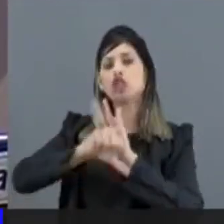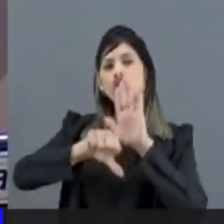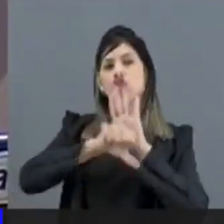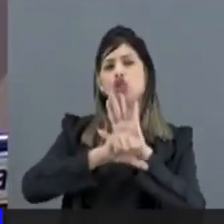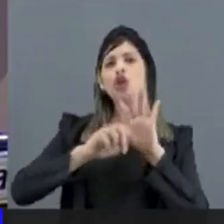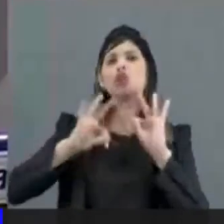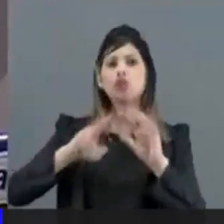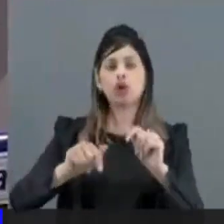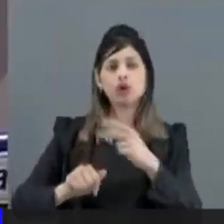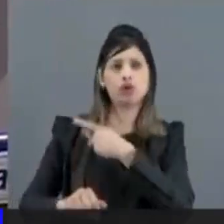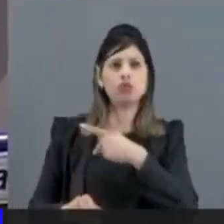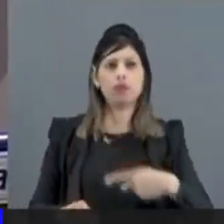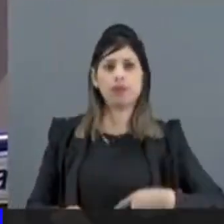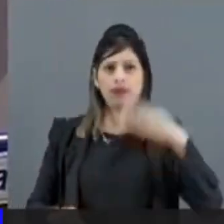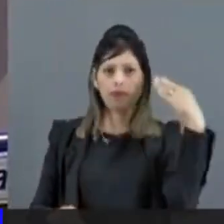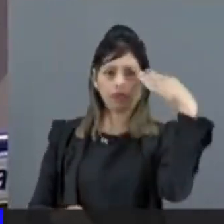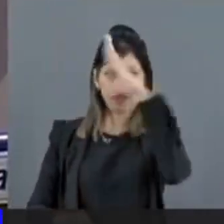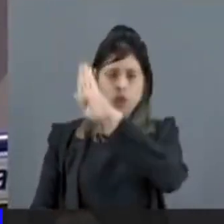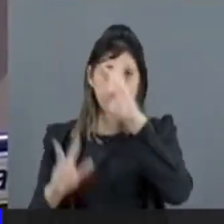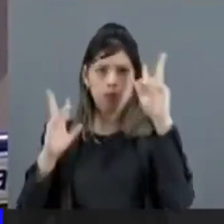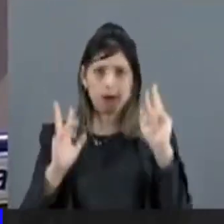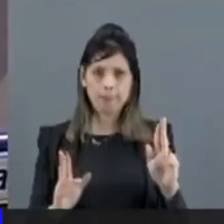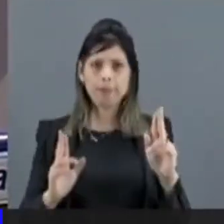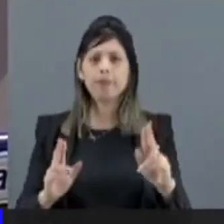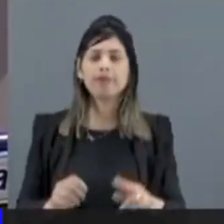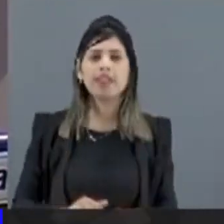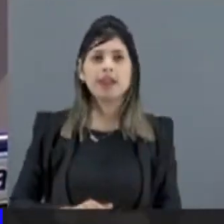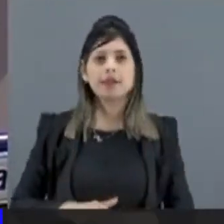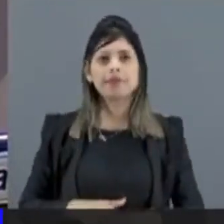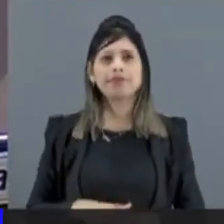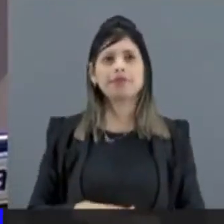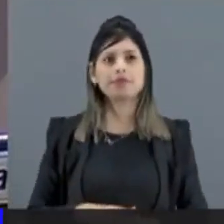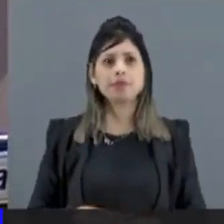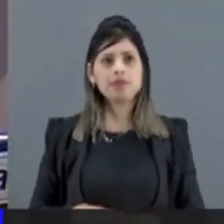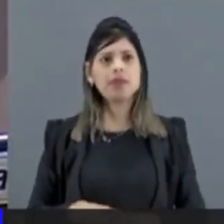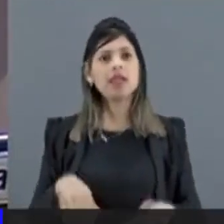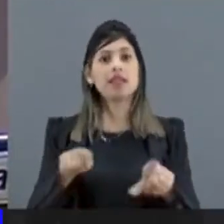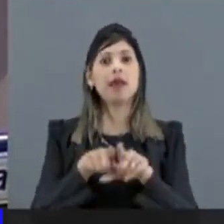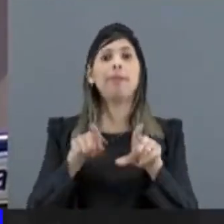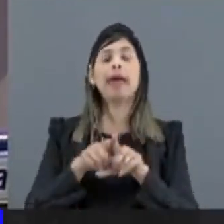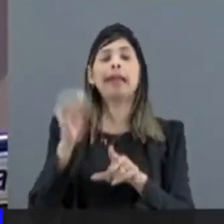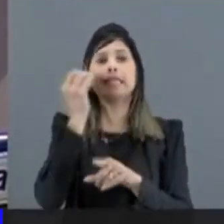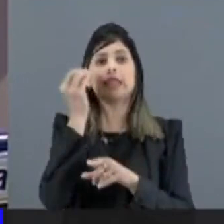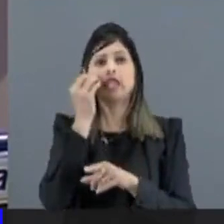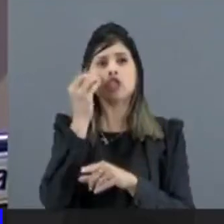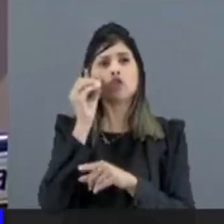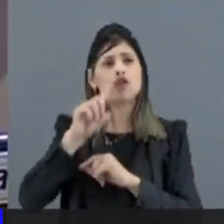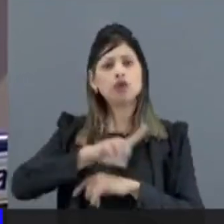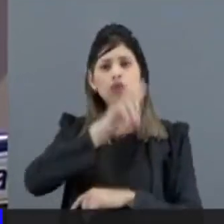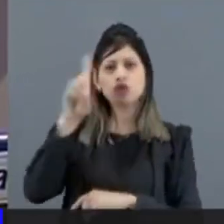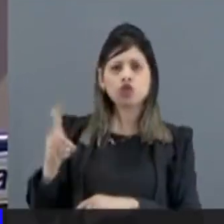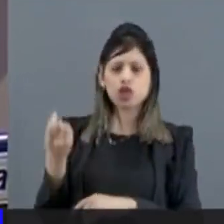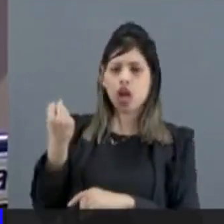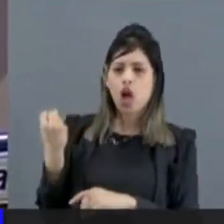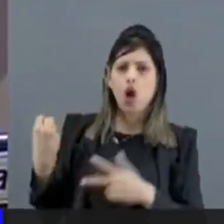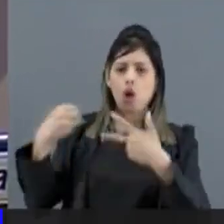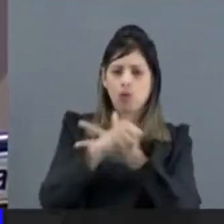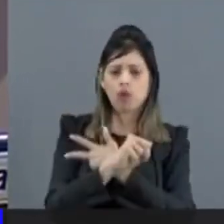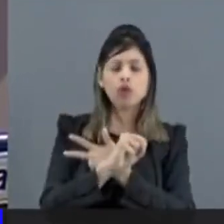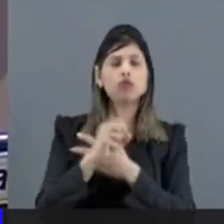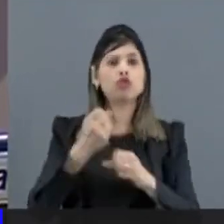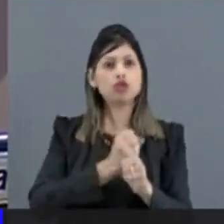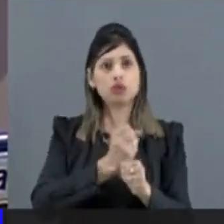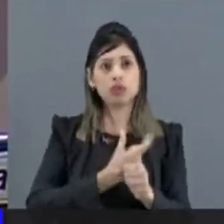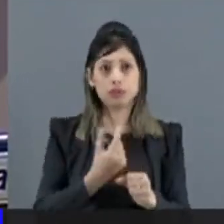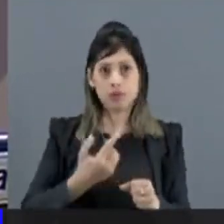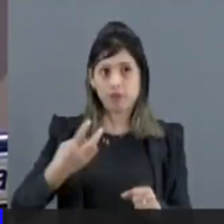indivíduos aos seus em seu entorno colaborando decisivamente para o desfecho dos atos do dia 8 de janeiro de 2023